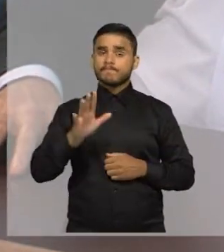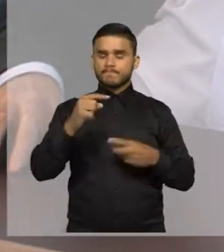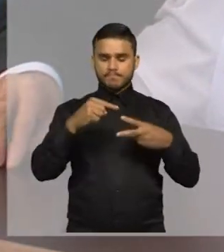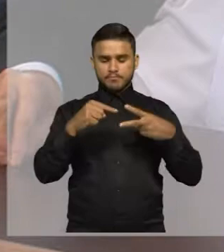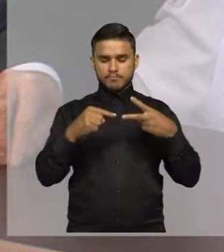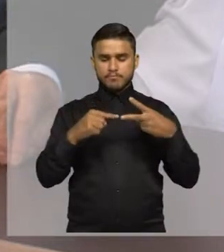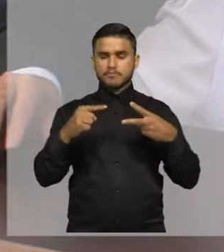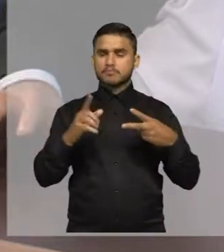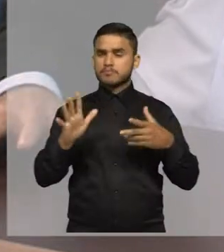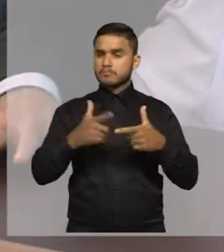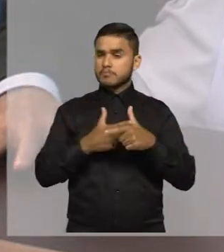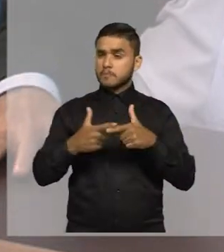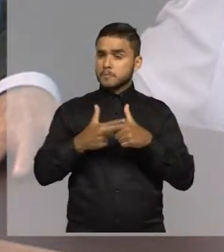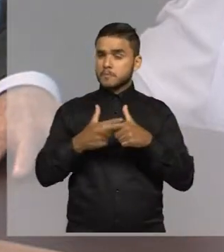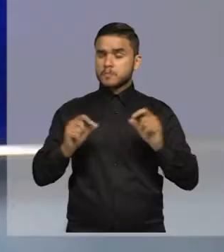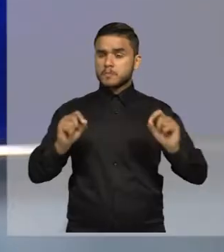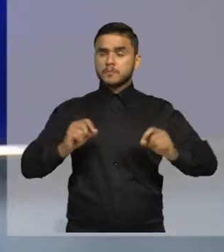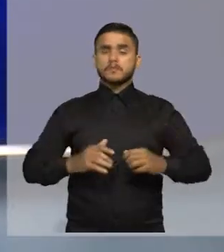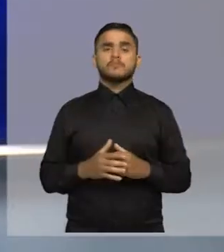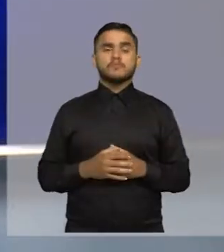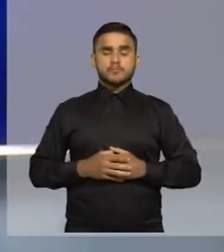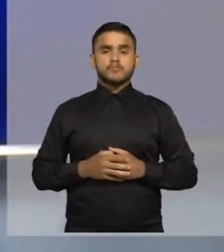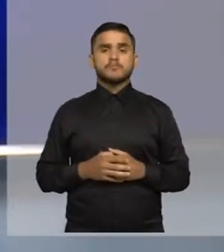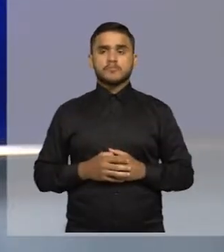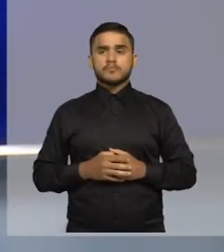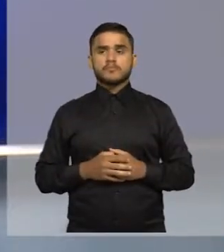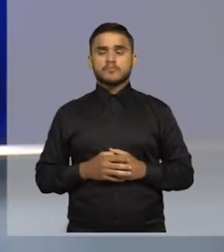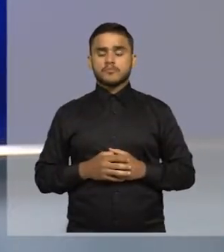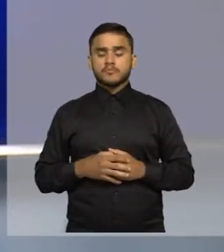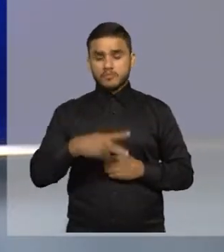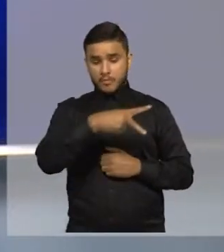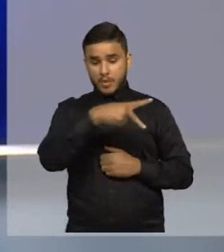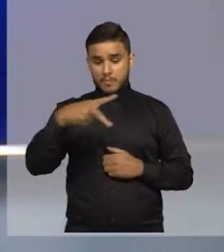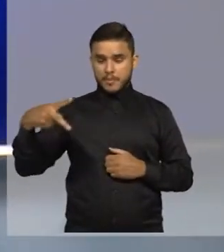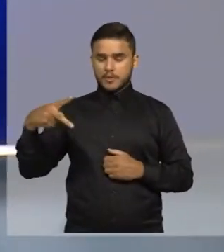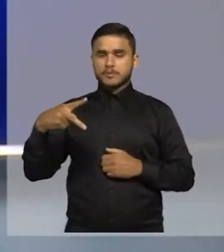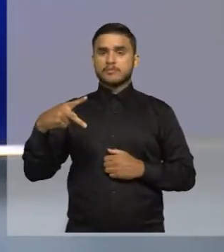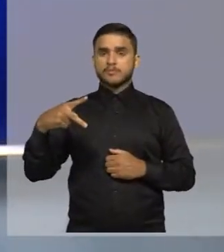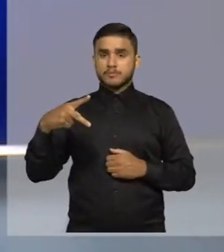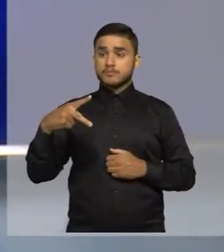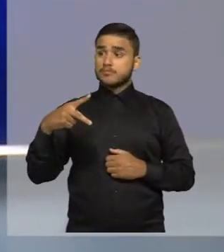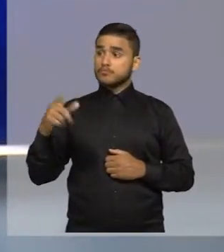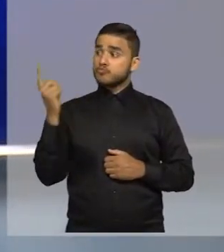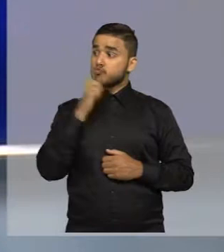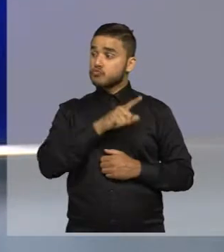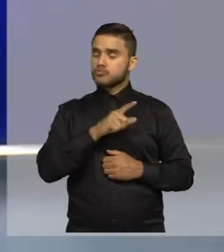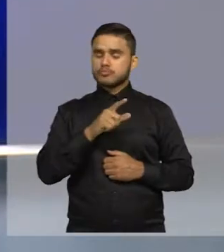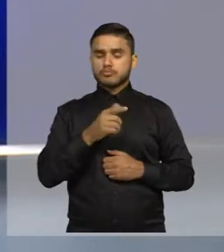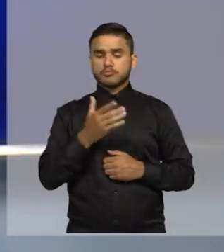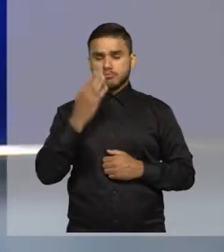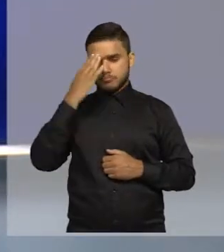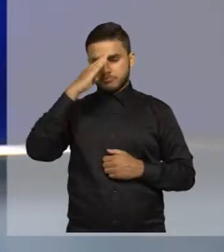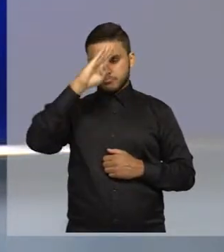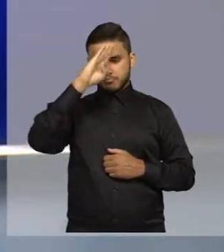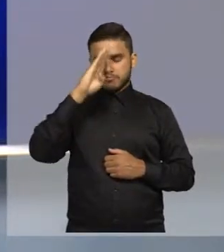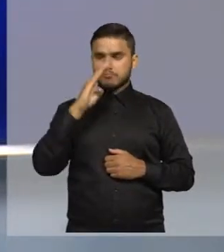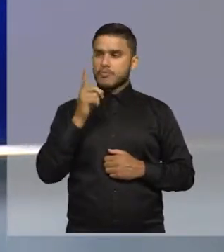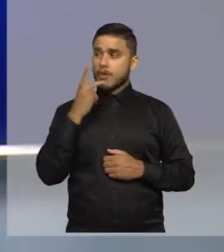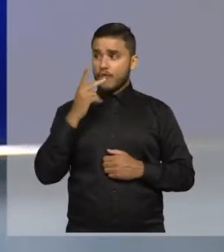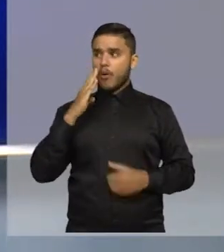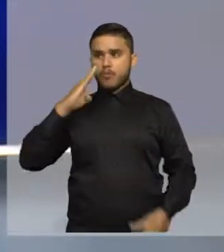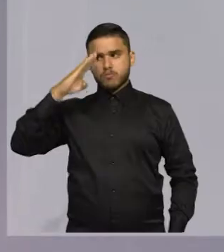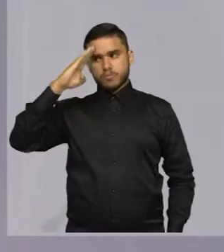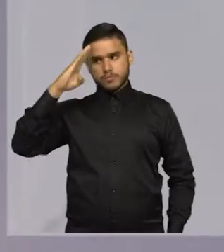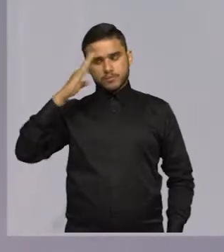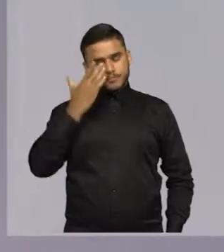tem. O presidente eleito, até por formação militar, fez uma